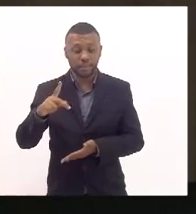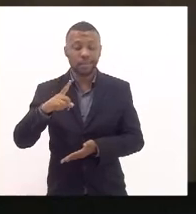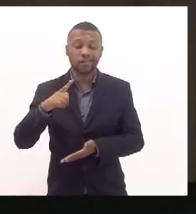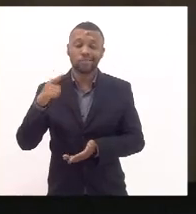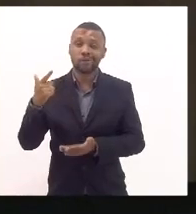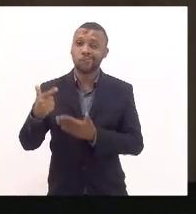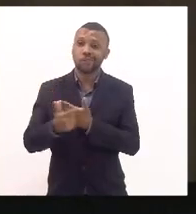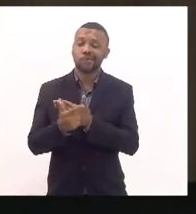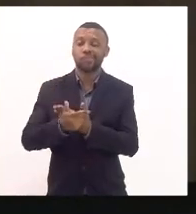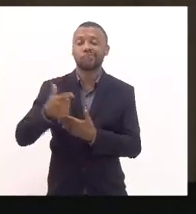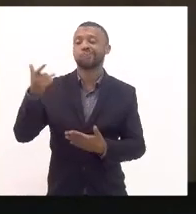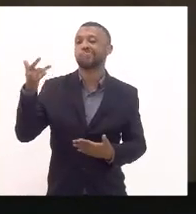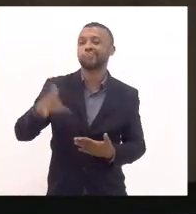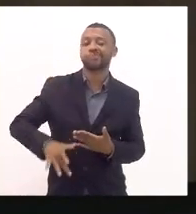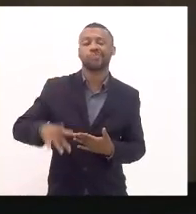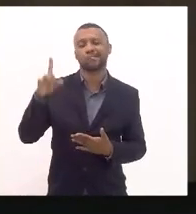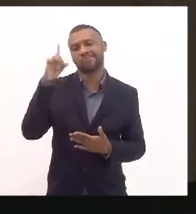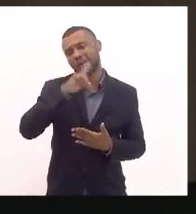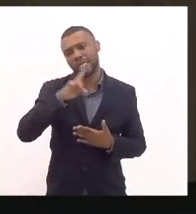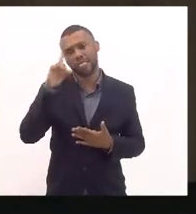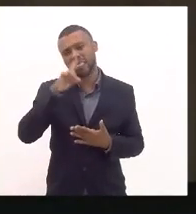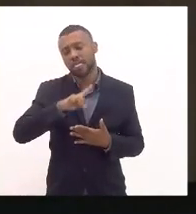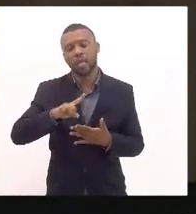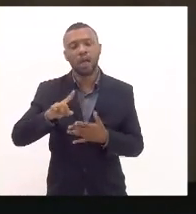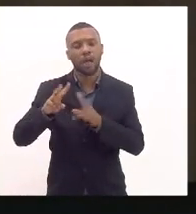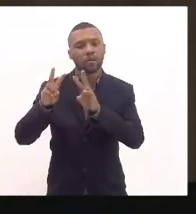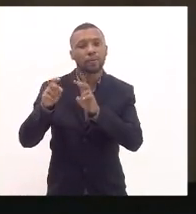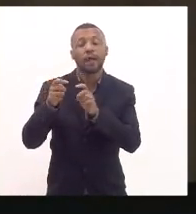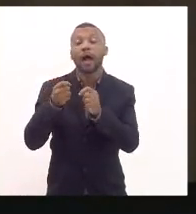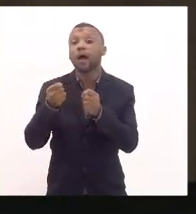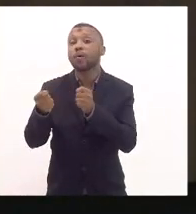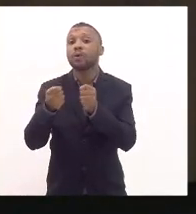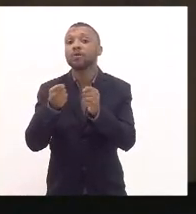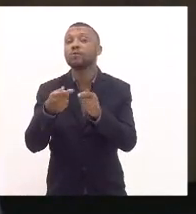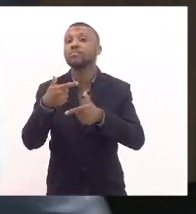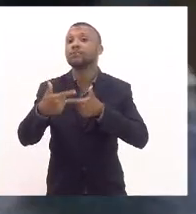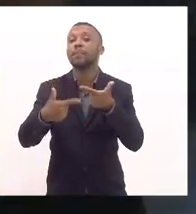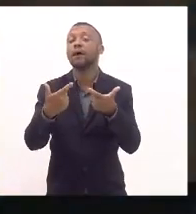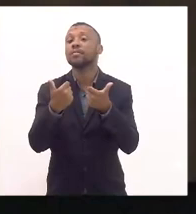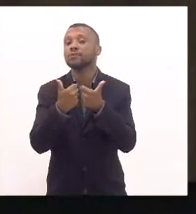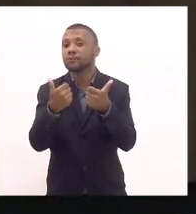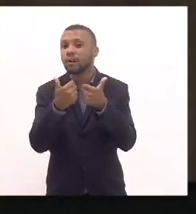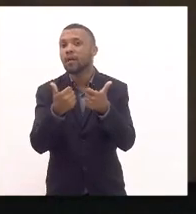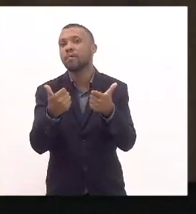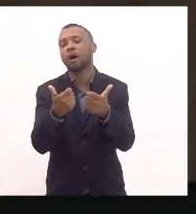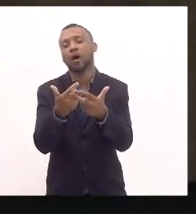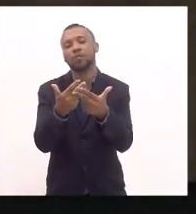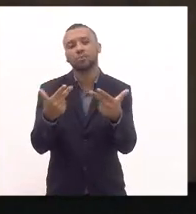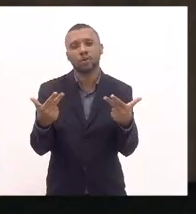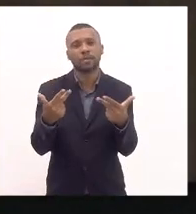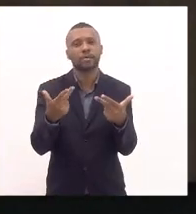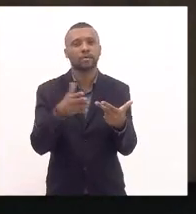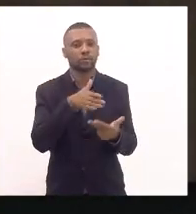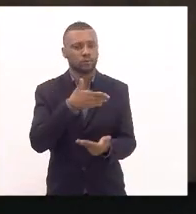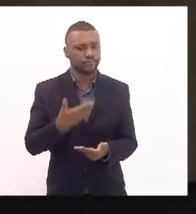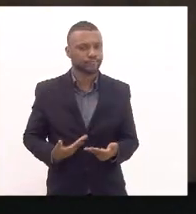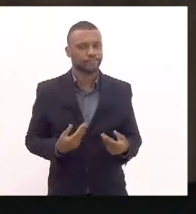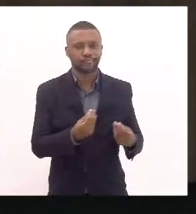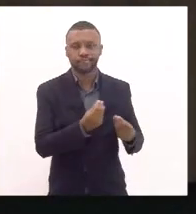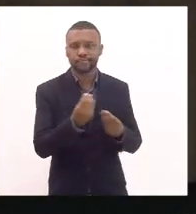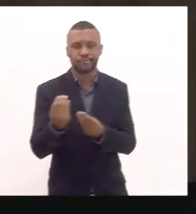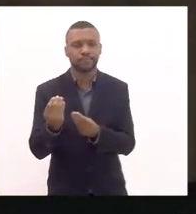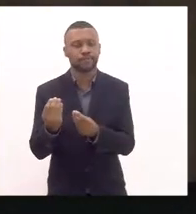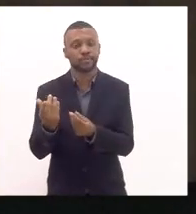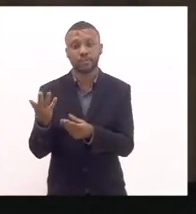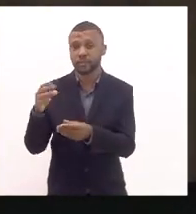muito aquém do que deveria em relação à regulação de serviços de transportes concedidos nos ao longo dos